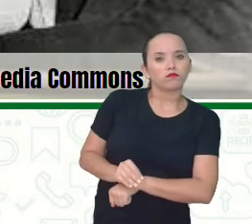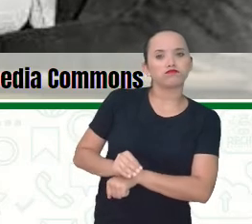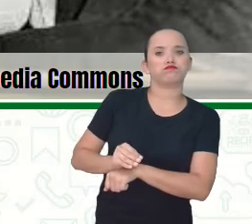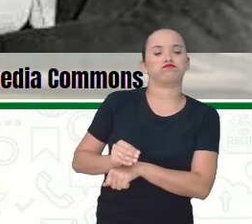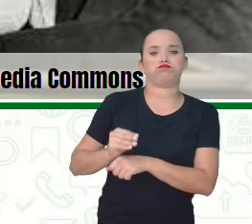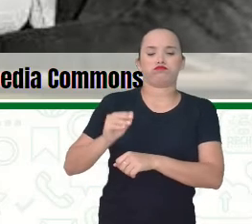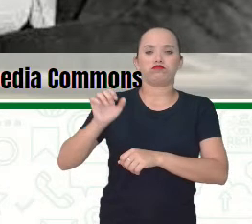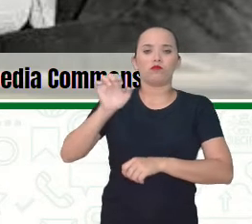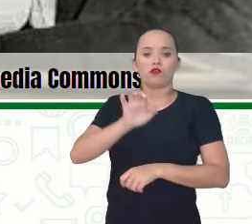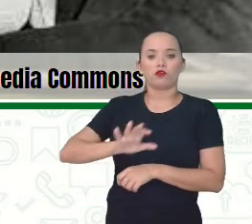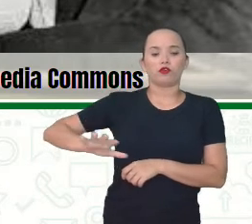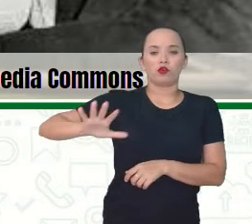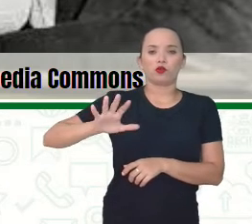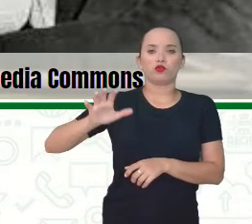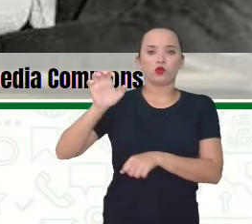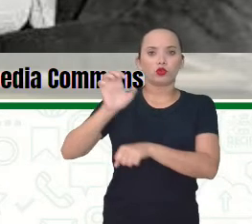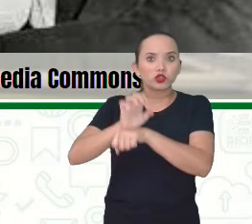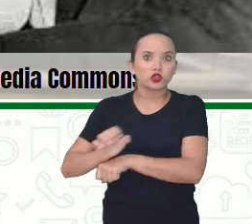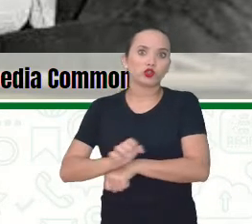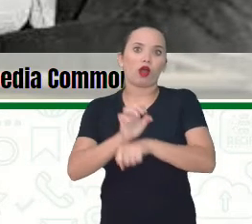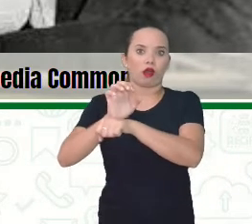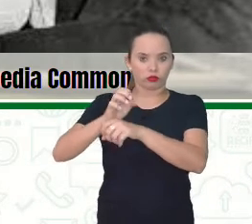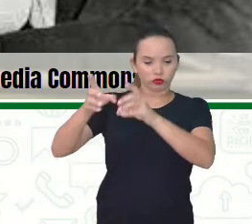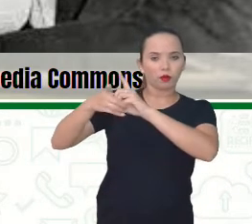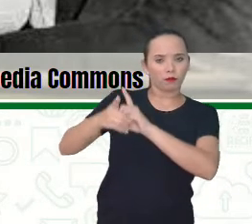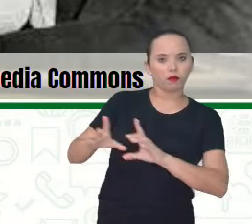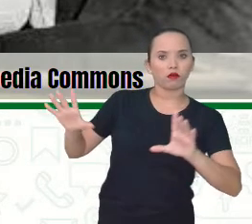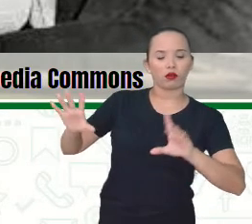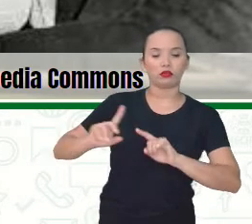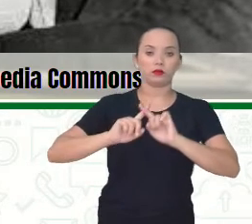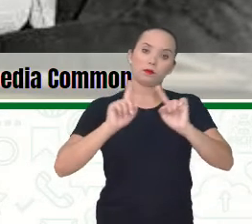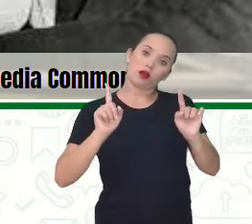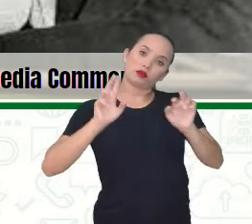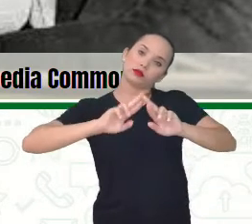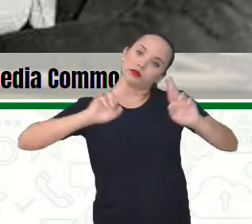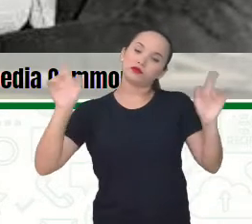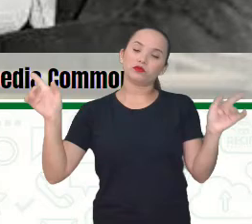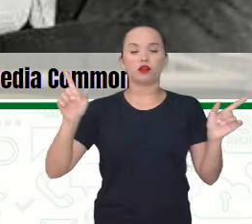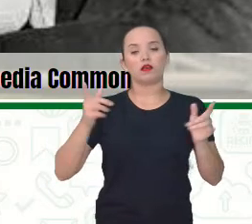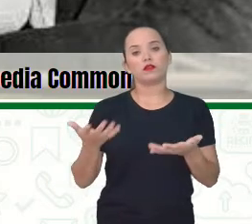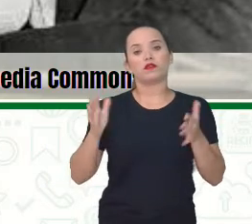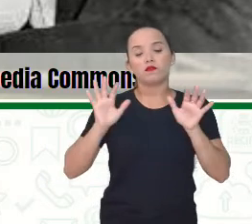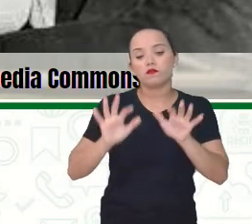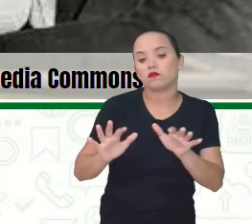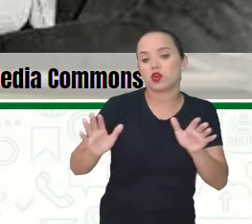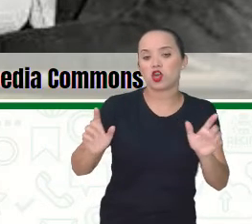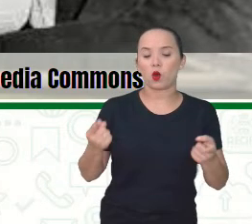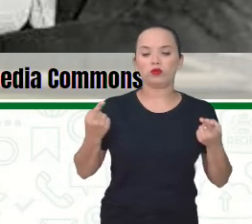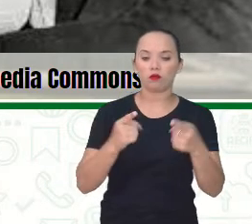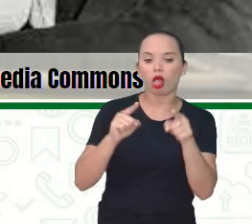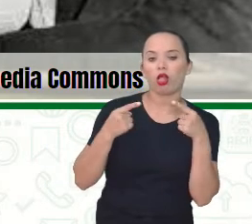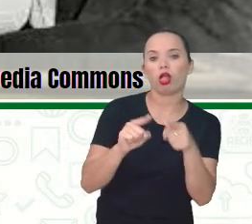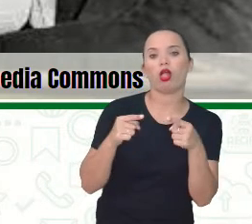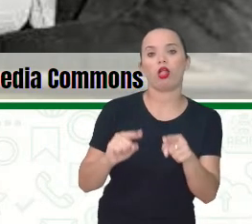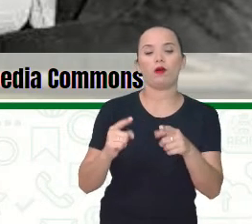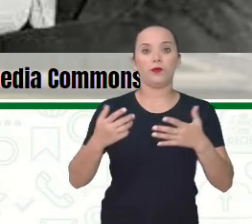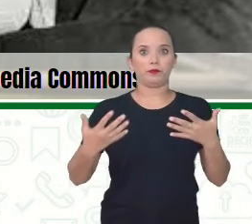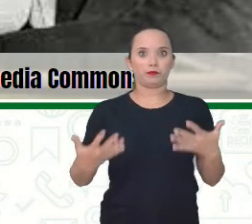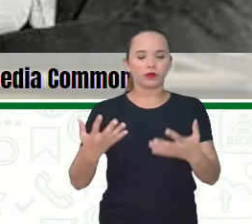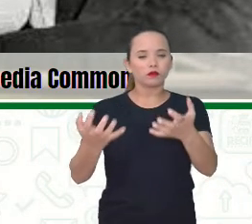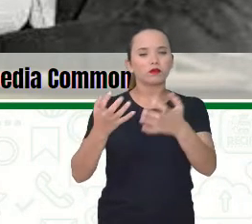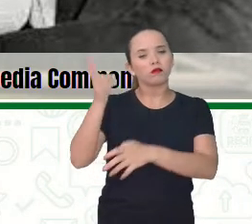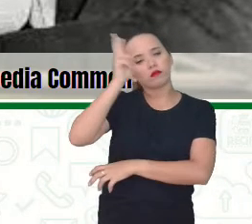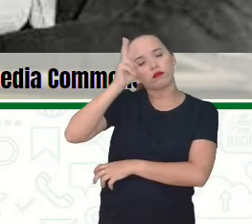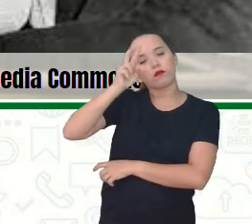nossas instituições democráticas, mas diferente disso, né, ficam promovendo ataques, né? Então é